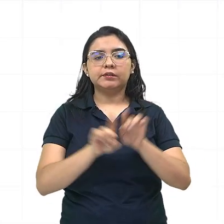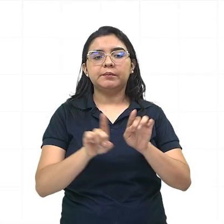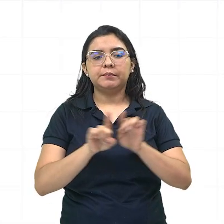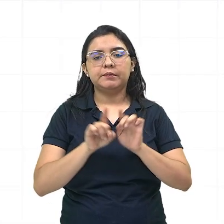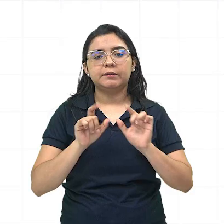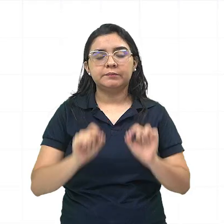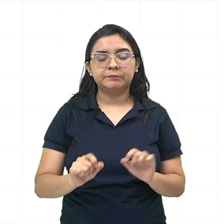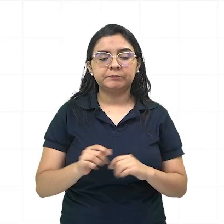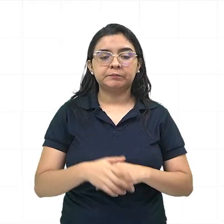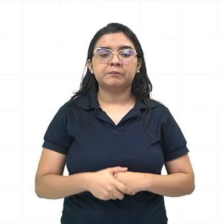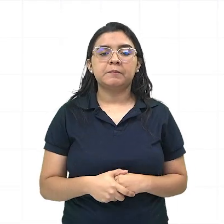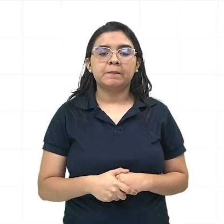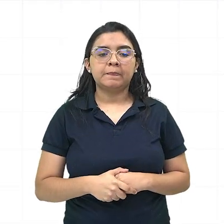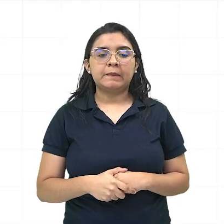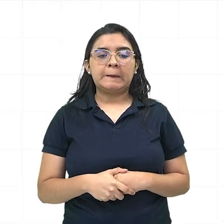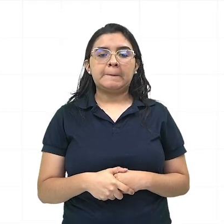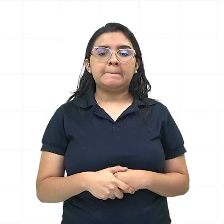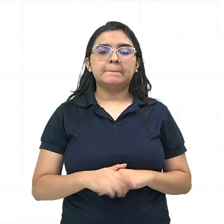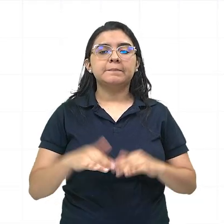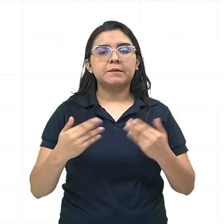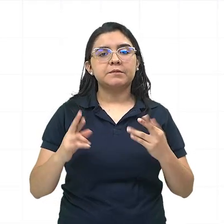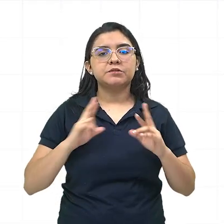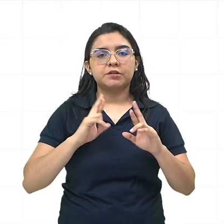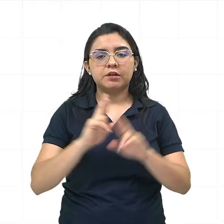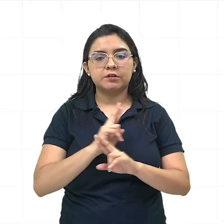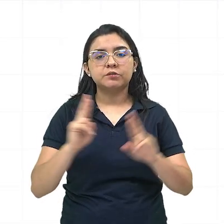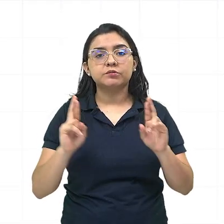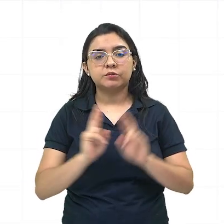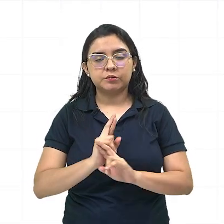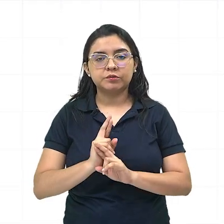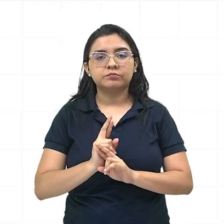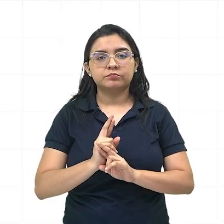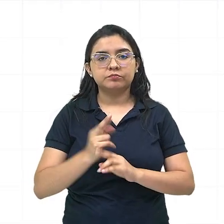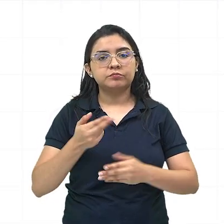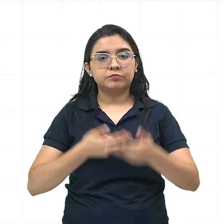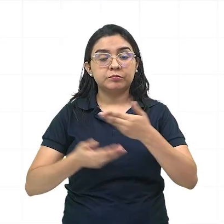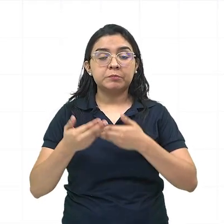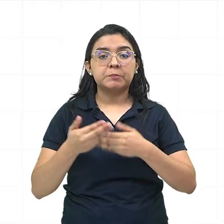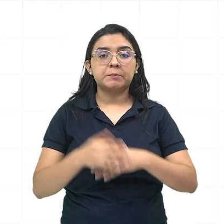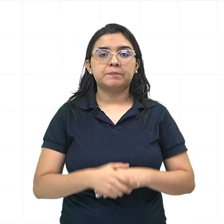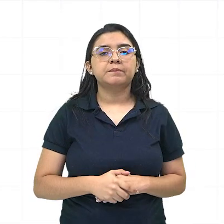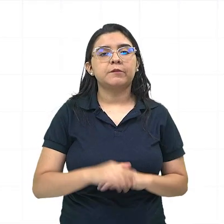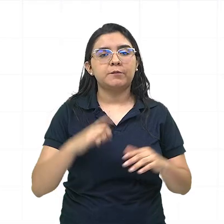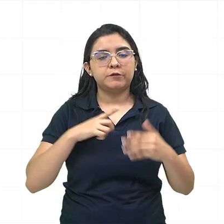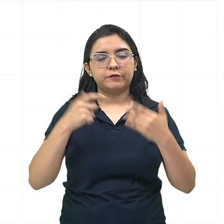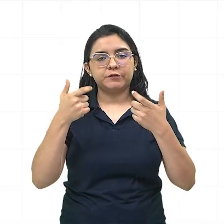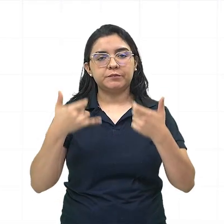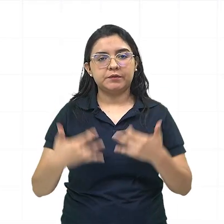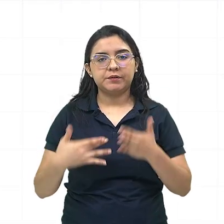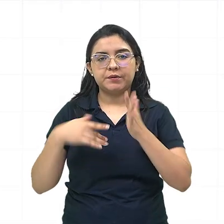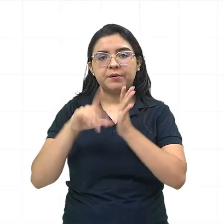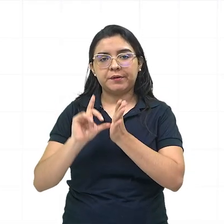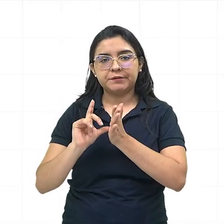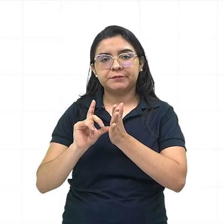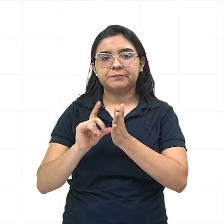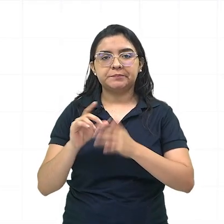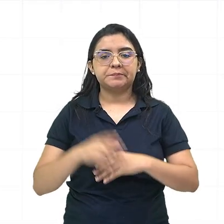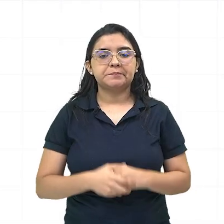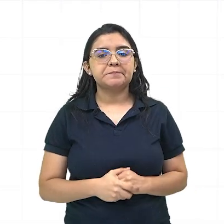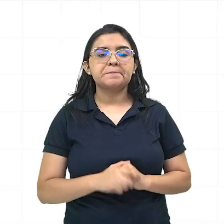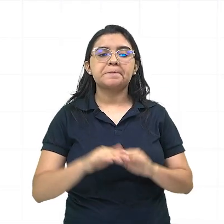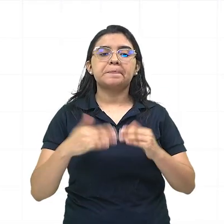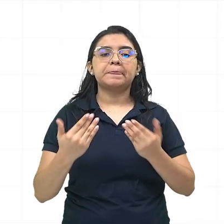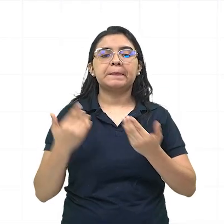de aprofundamento das minhas relações de alteridade, como já foi colocado em outros momentos. As